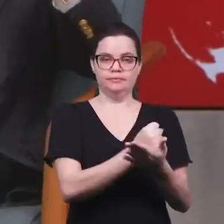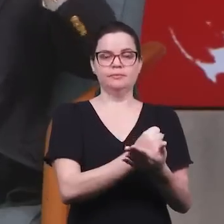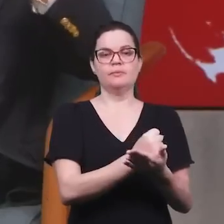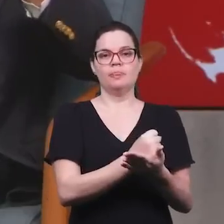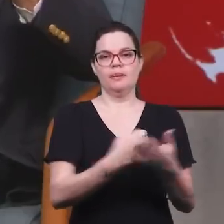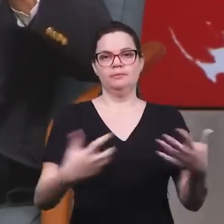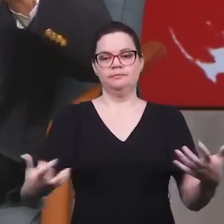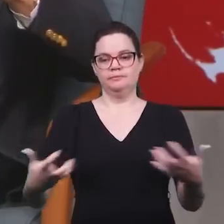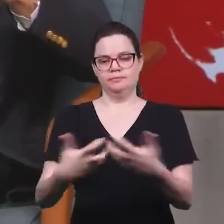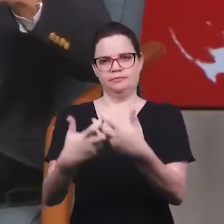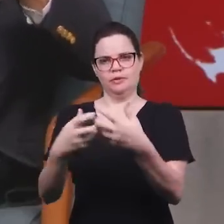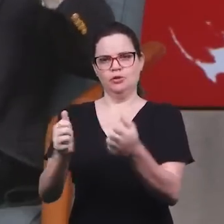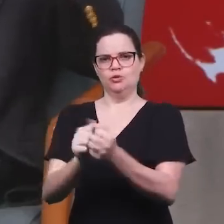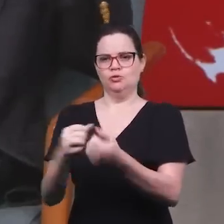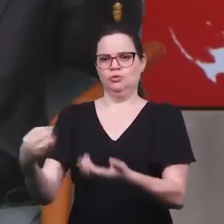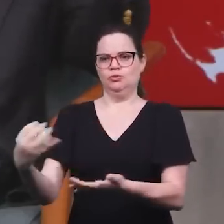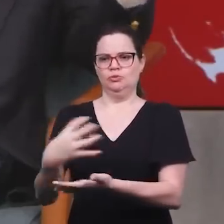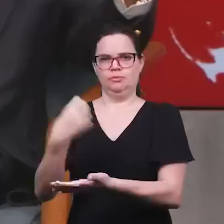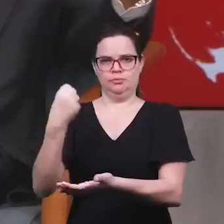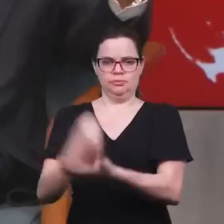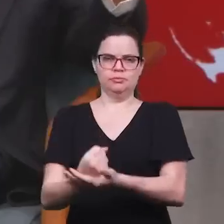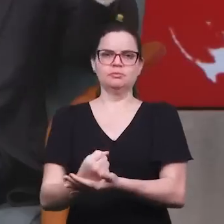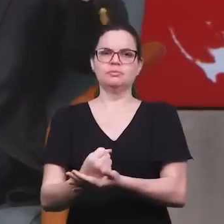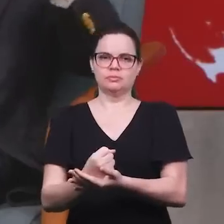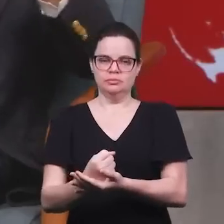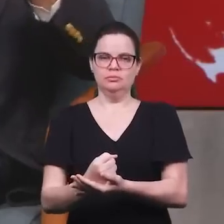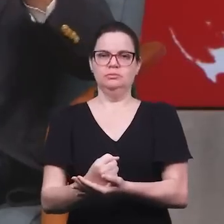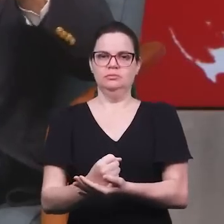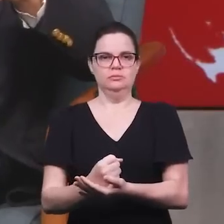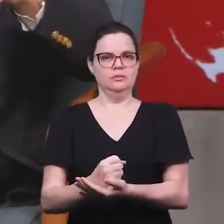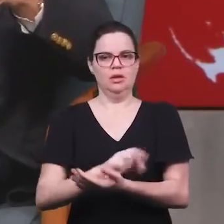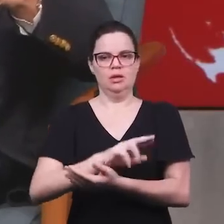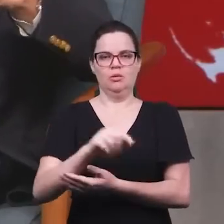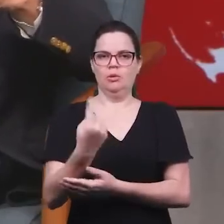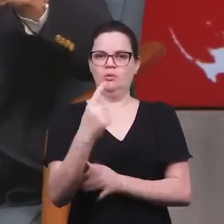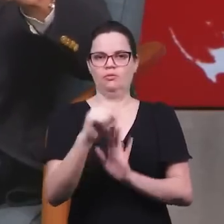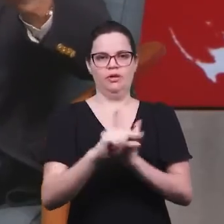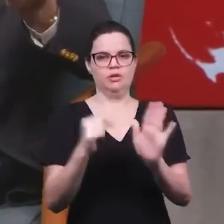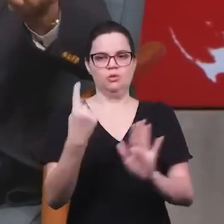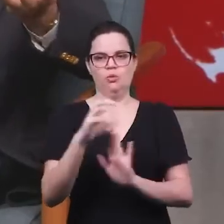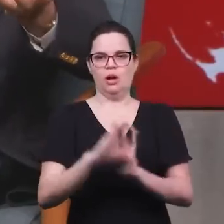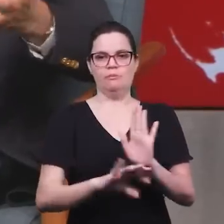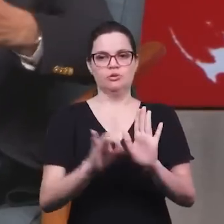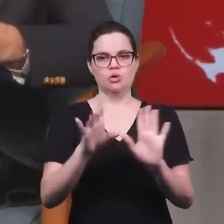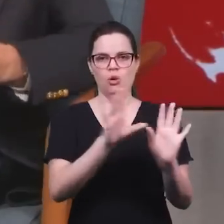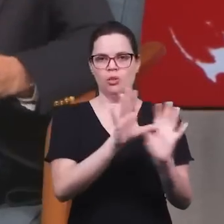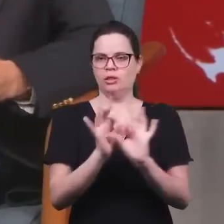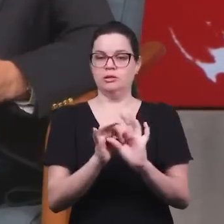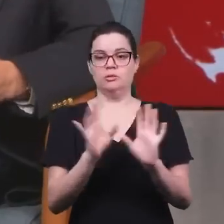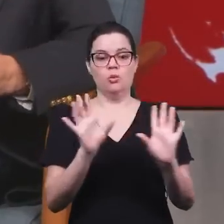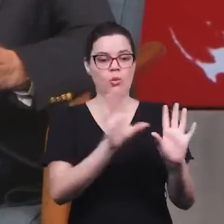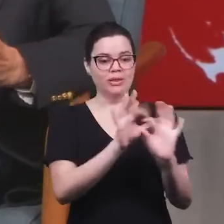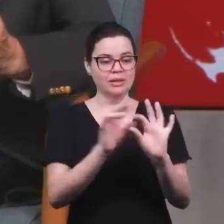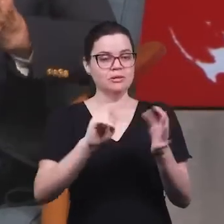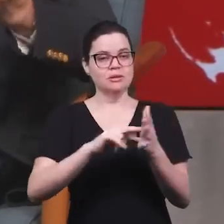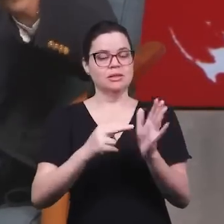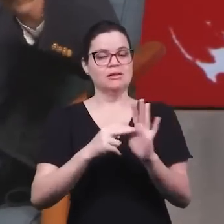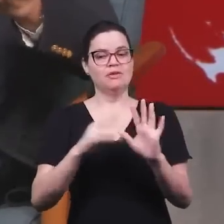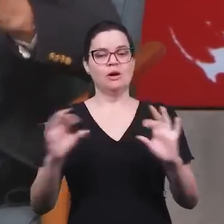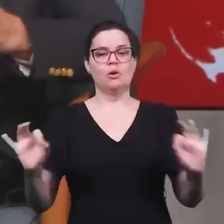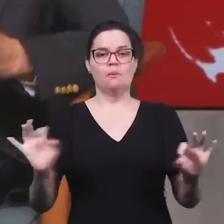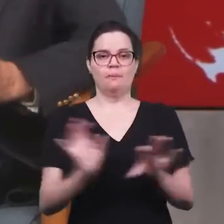Novo Testamento. É por isso que nós citamos o Velho Testamento. E é claro isso, porque